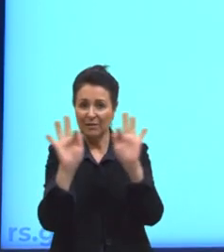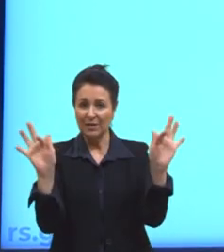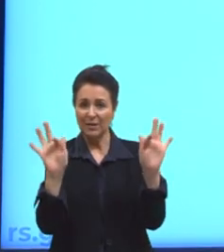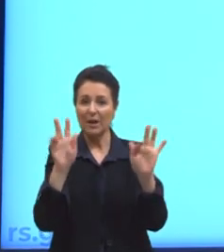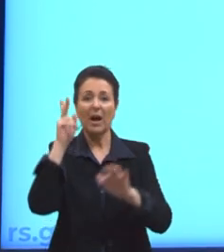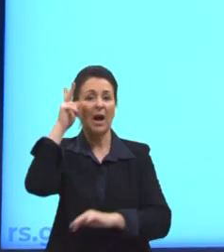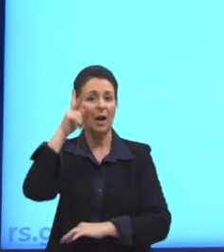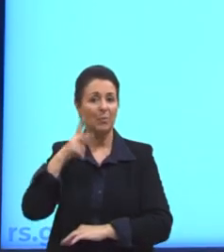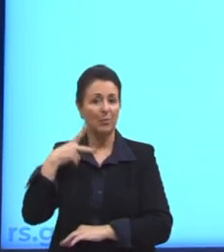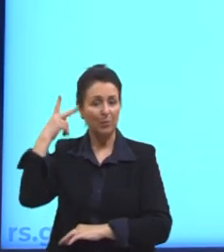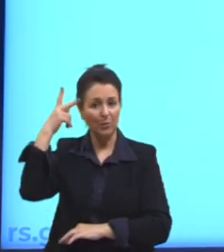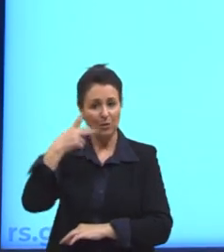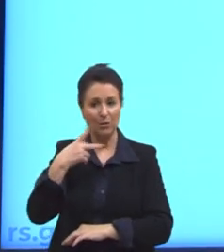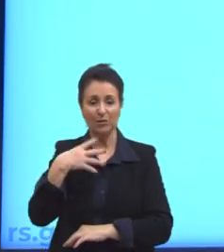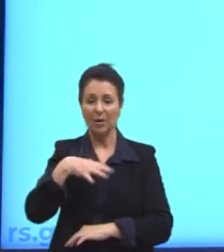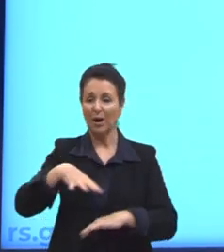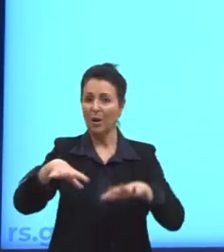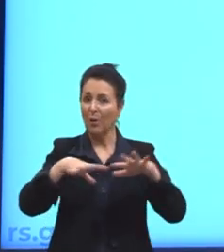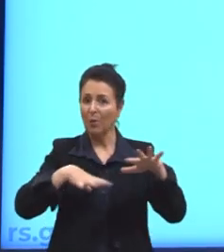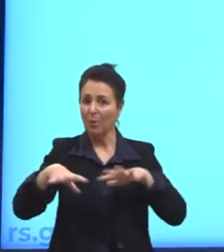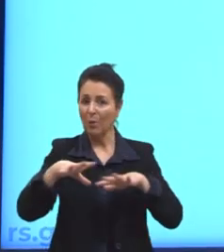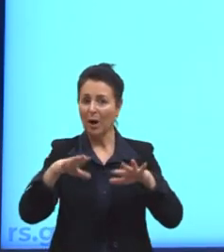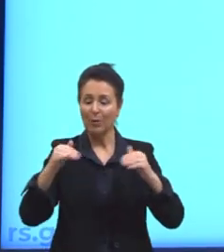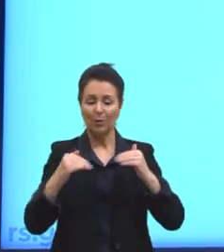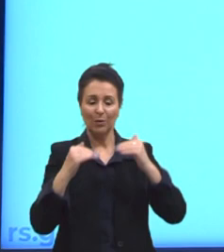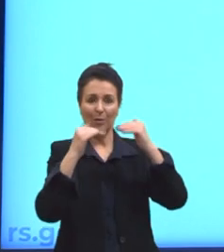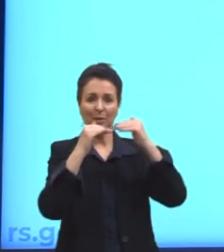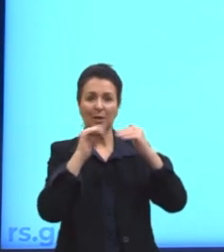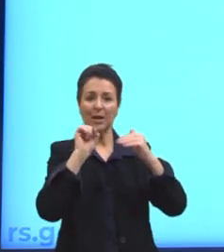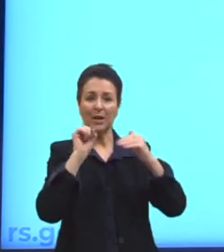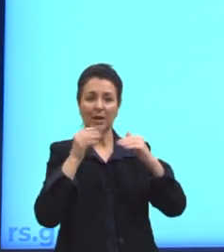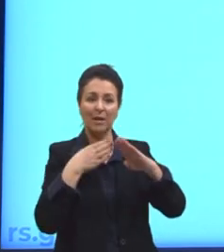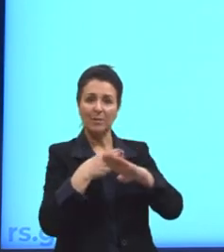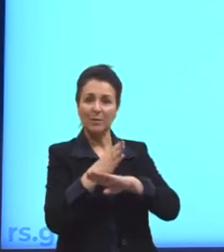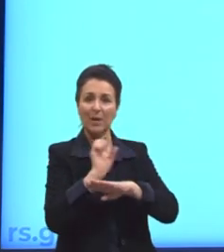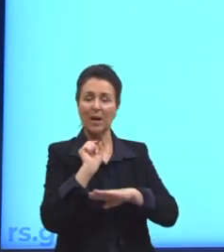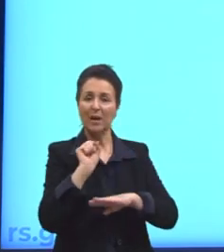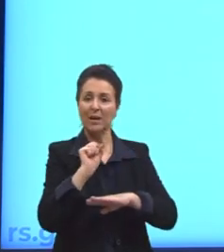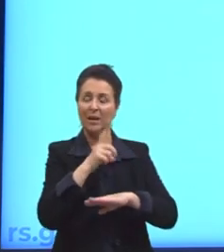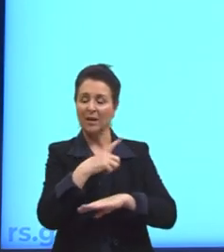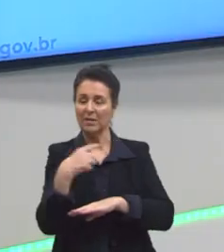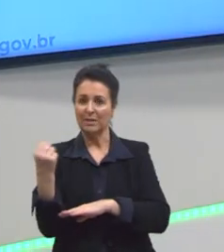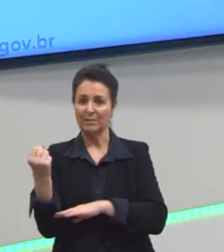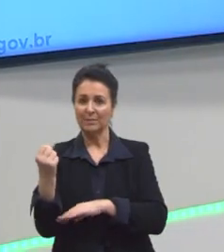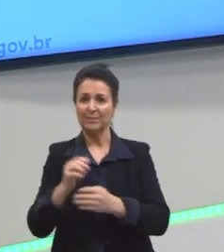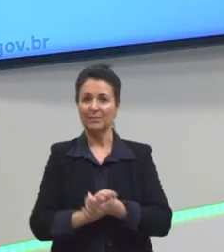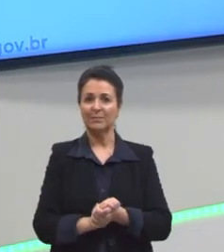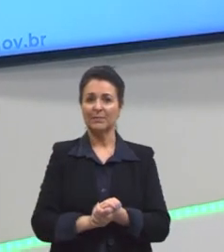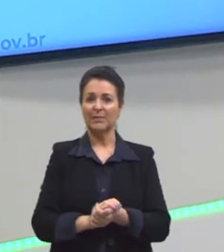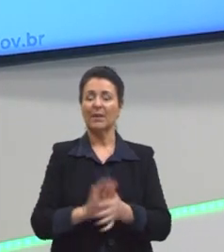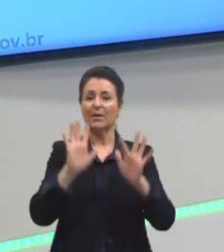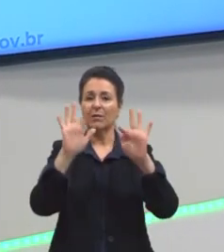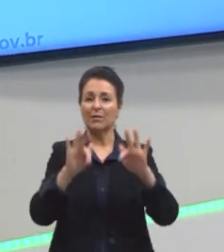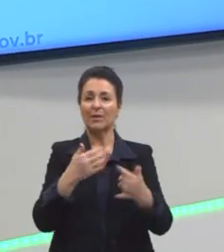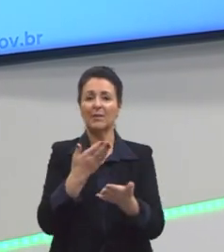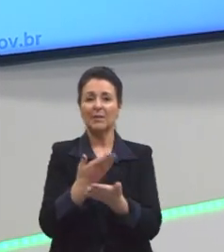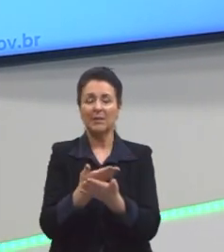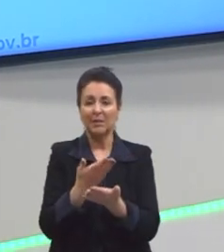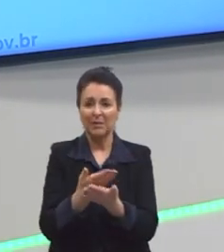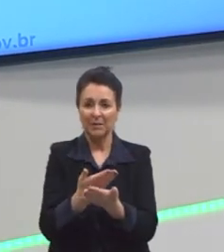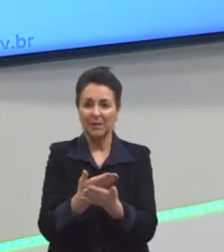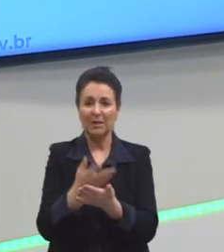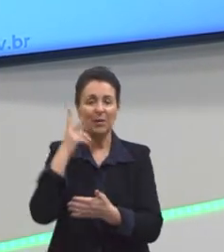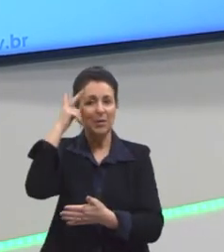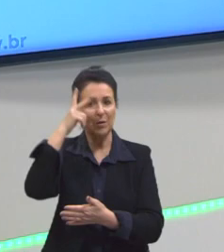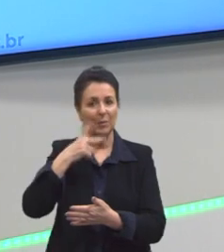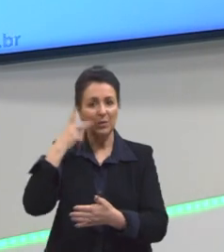a política é um ato de Equilíbrio entre a gente que quer entrar e aqueles que querem sair essa encerramos nas aulas